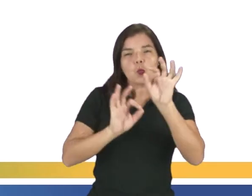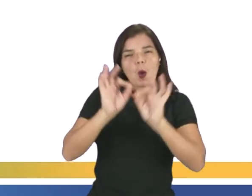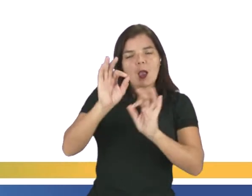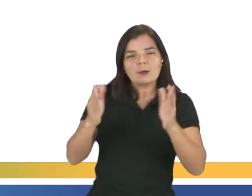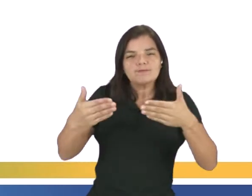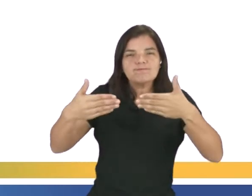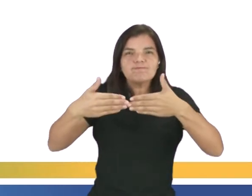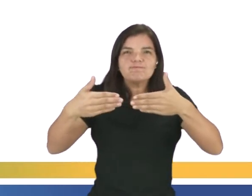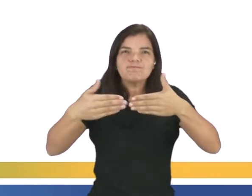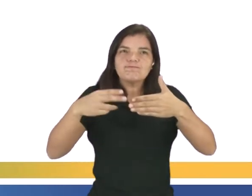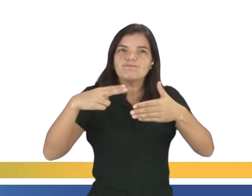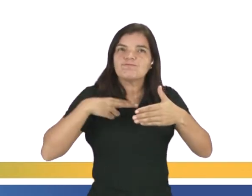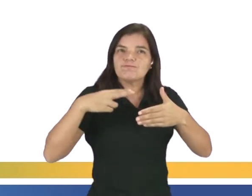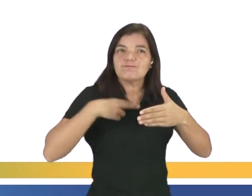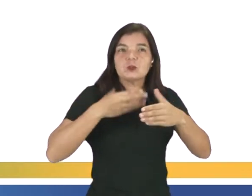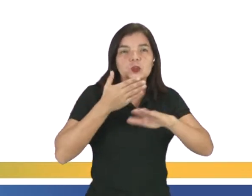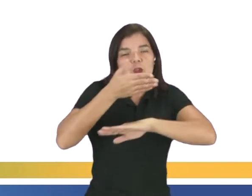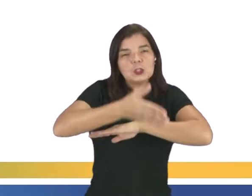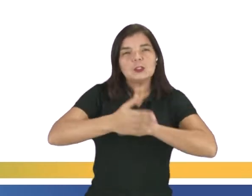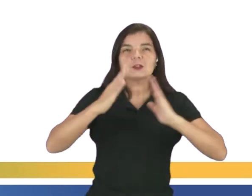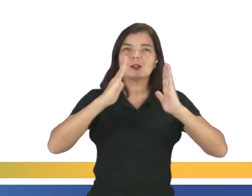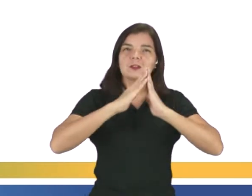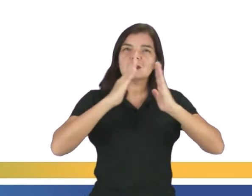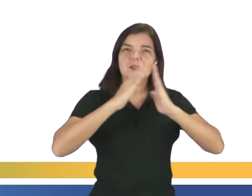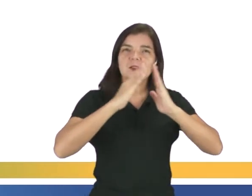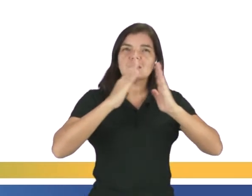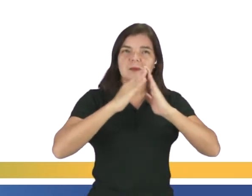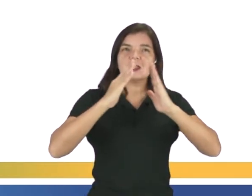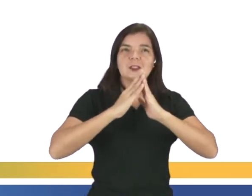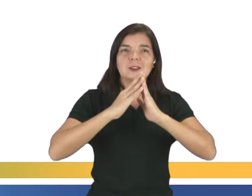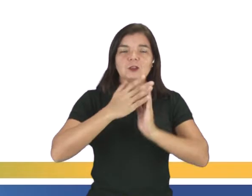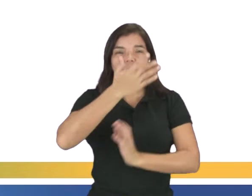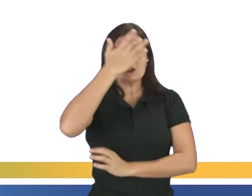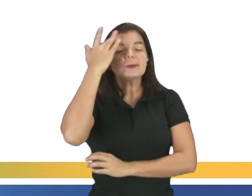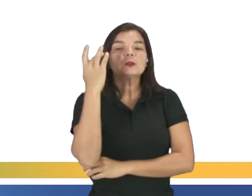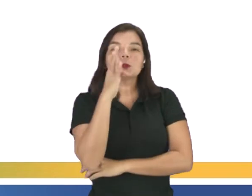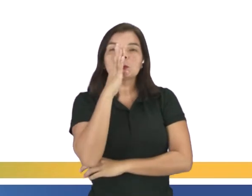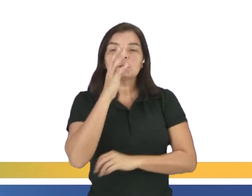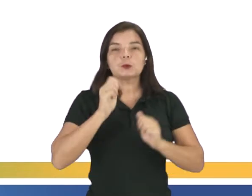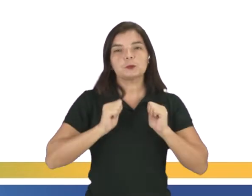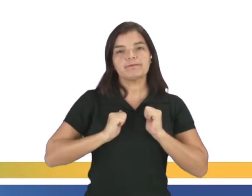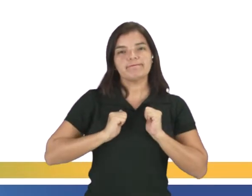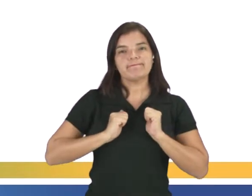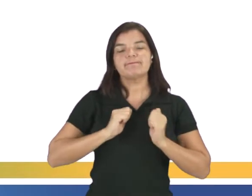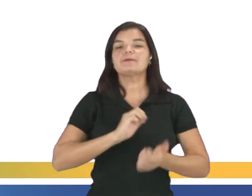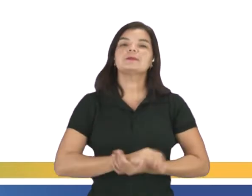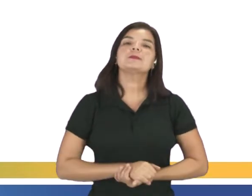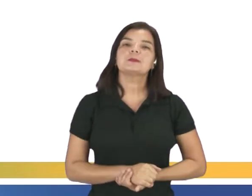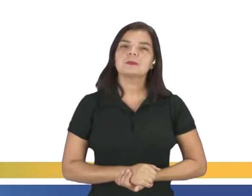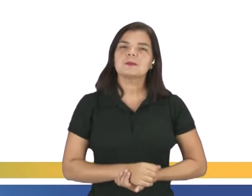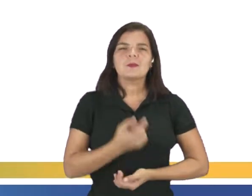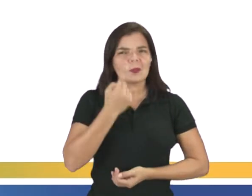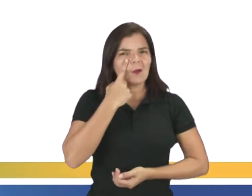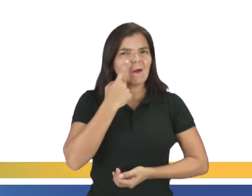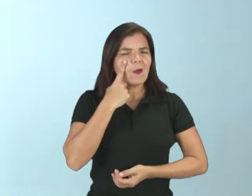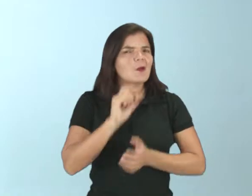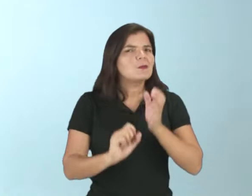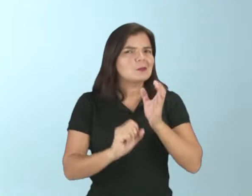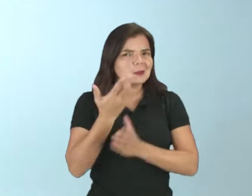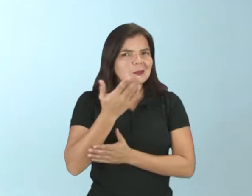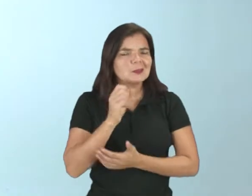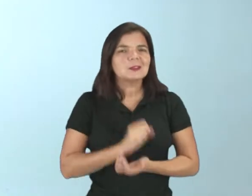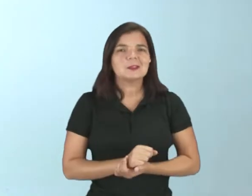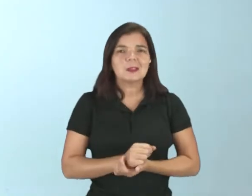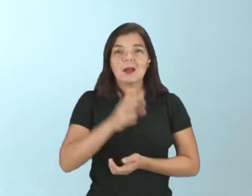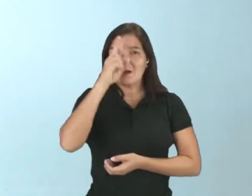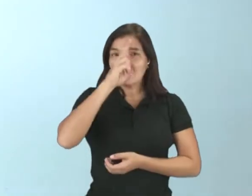restrita que penetra os lares e se impõe à grande massa de observadores passivos. Vocês viram o que aconteceu então